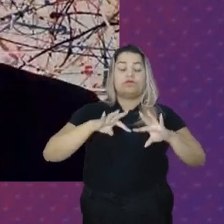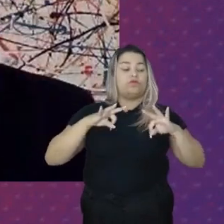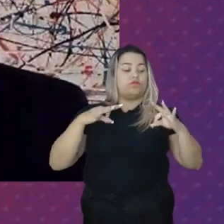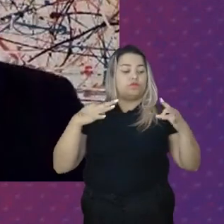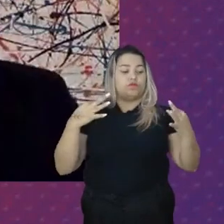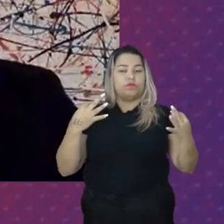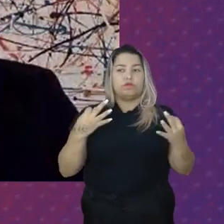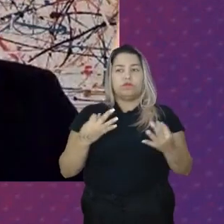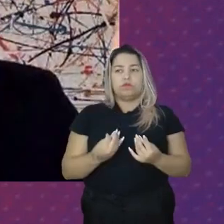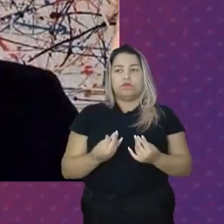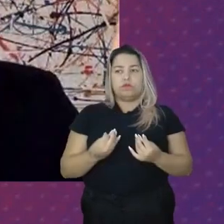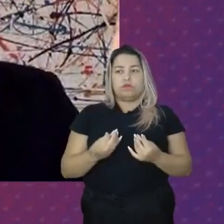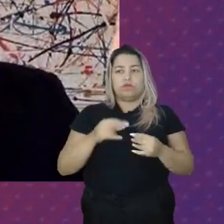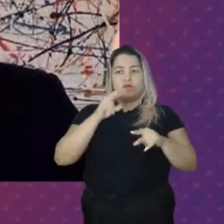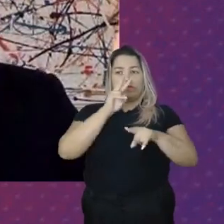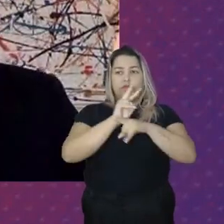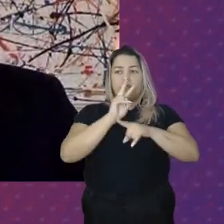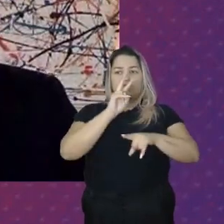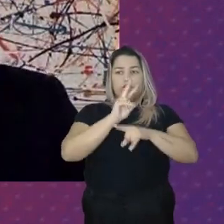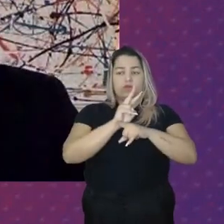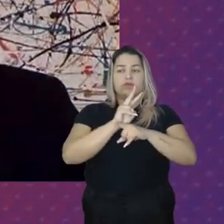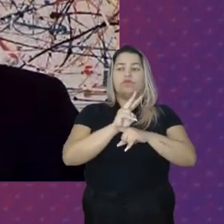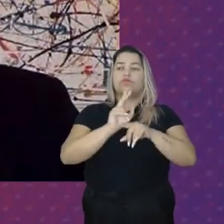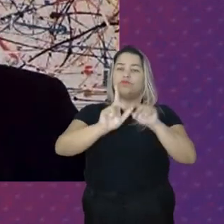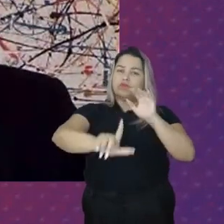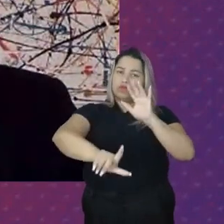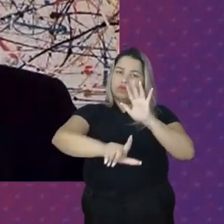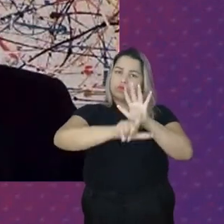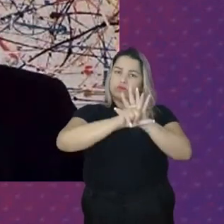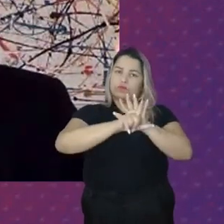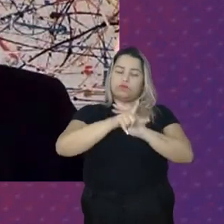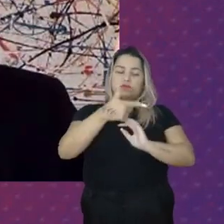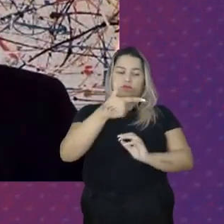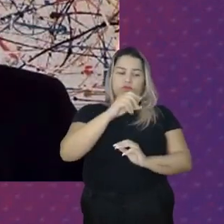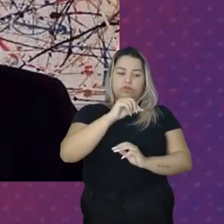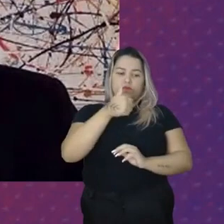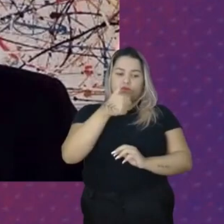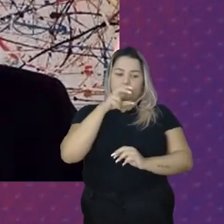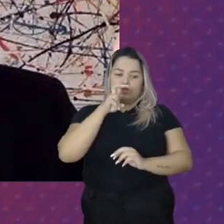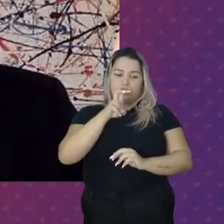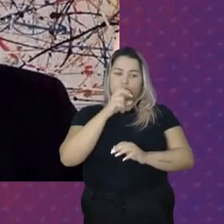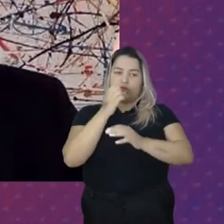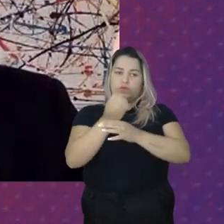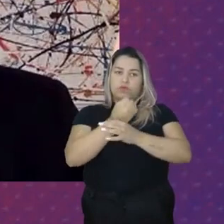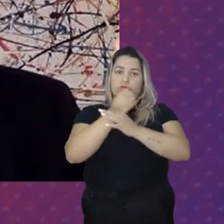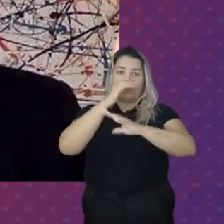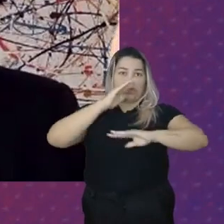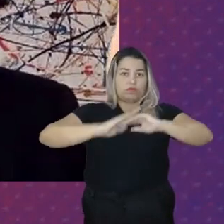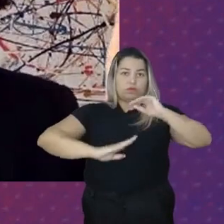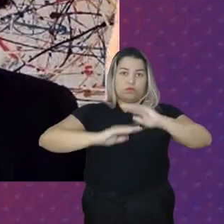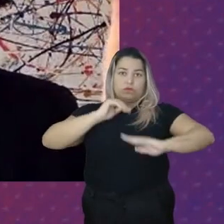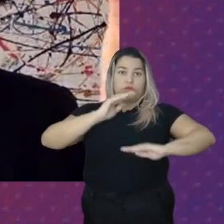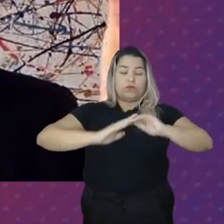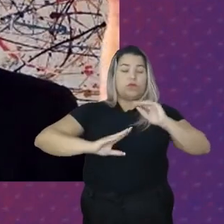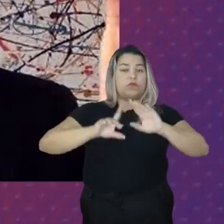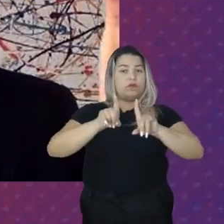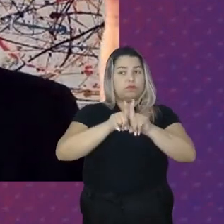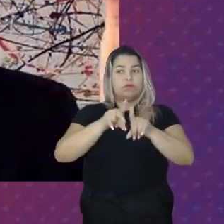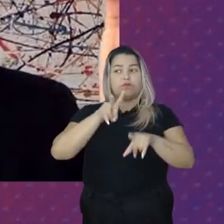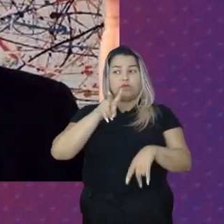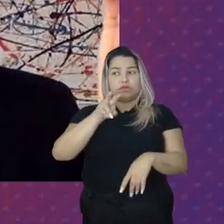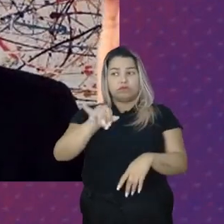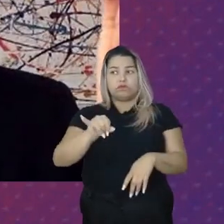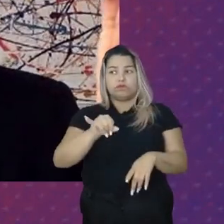esse feixe protetivo que a Lei Complementar de 2015 assegurou na prática, ele vai